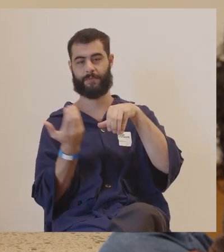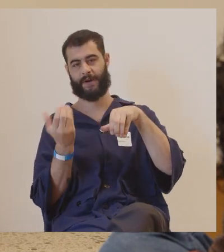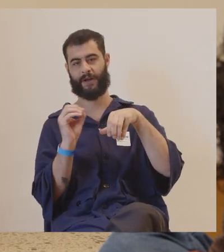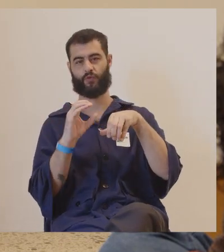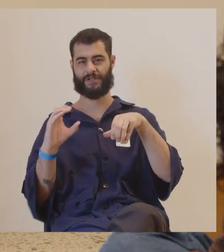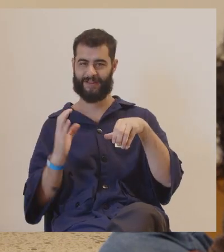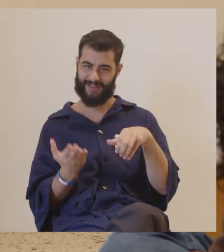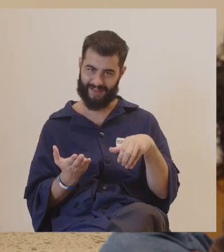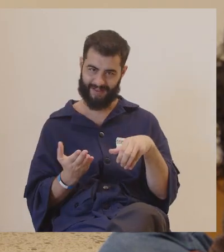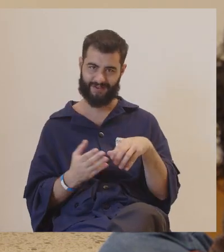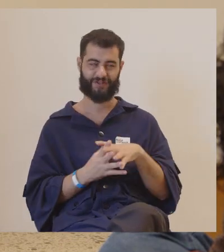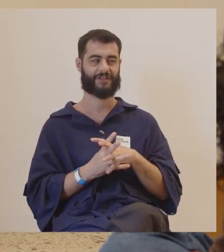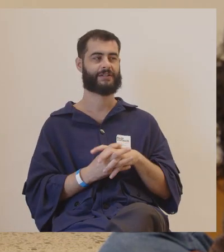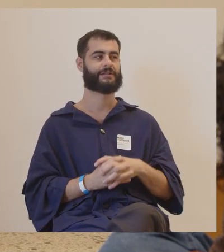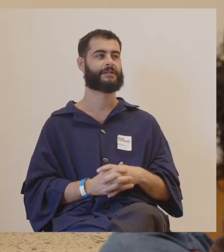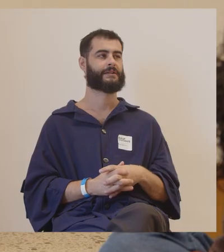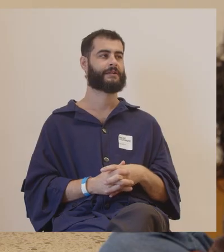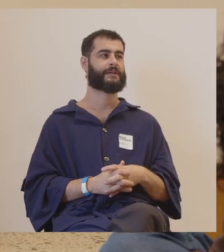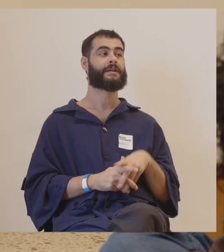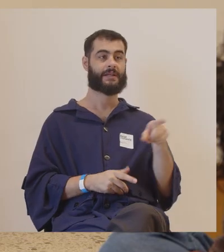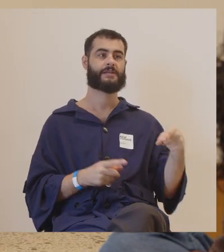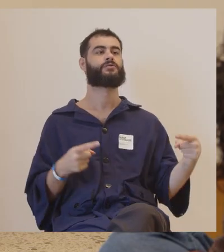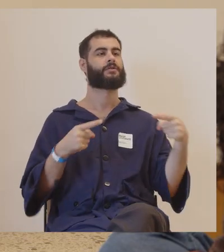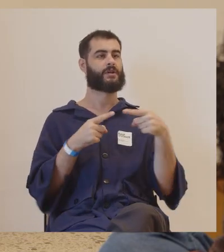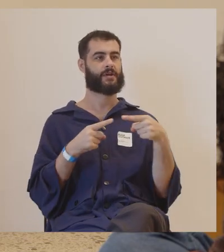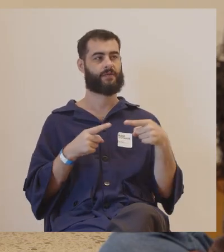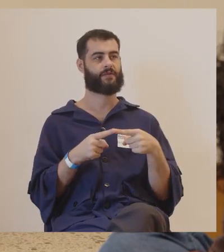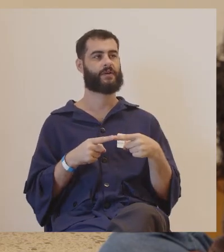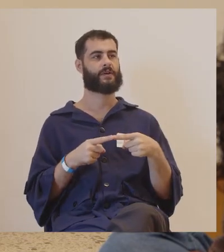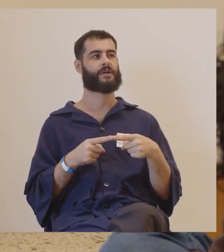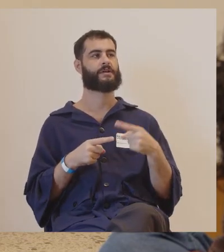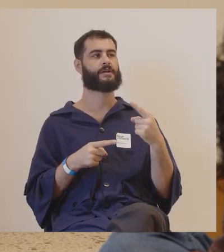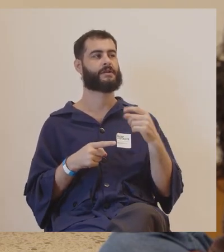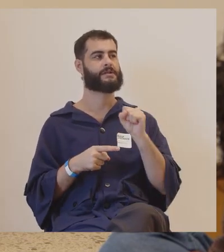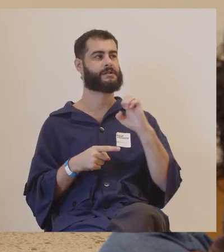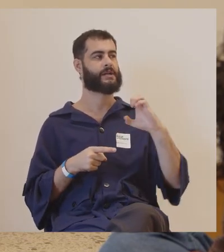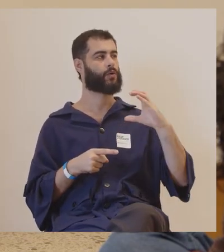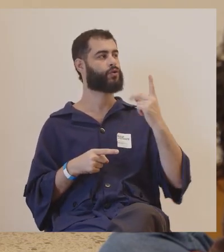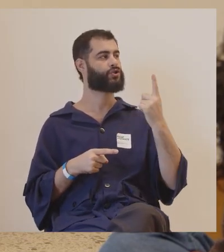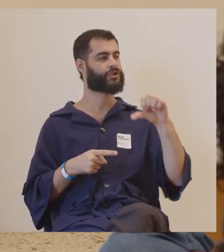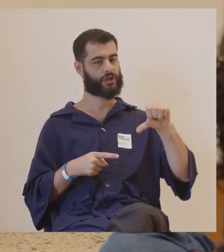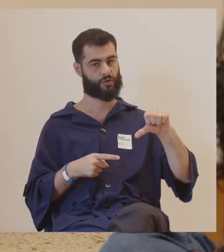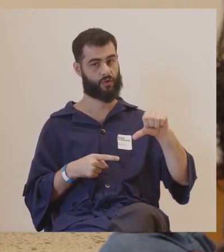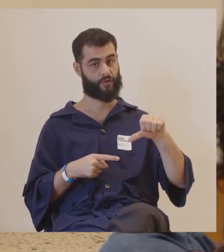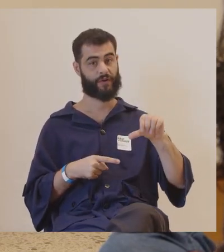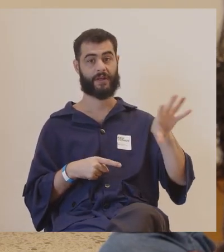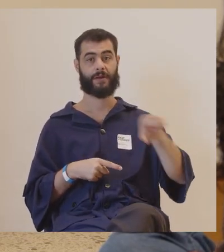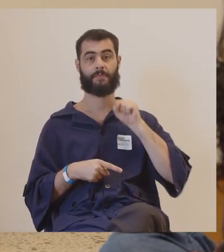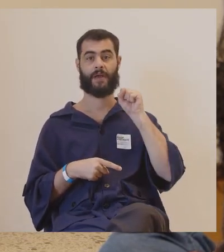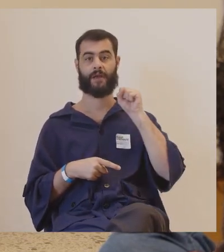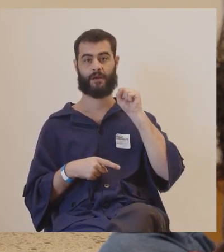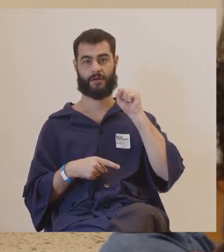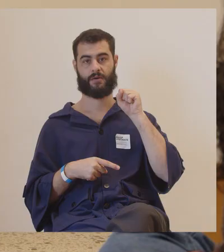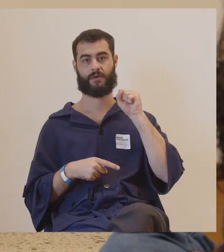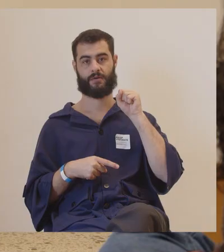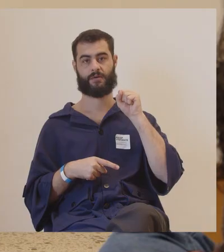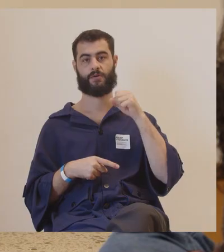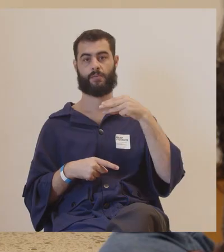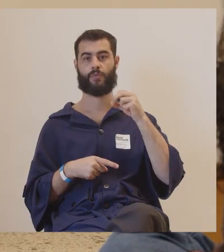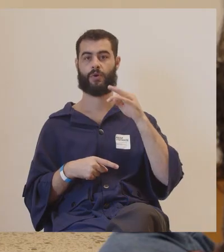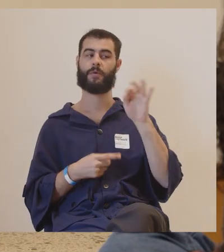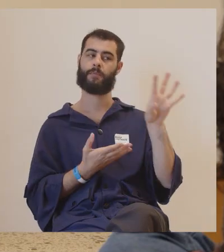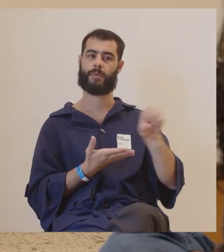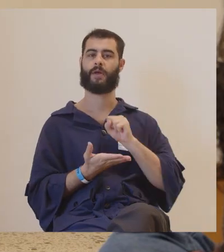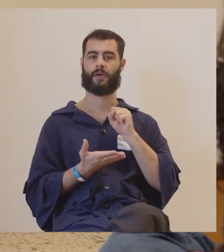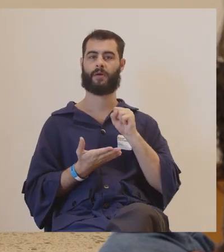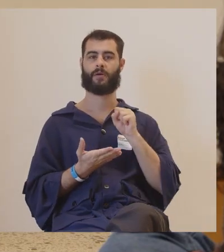é o que caracteriza essa produção da segunda metade do século XIX, e que o Monet coleciona também. né?